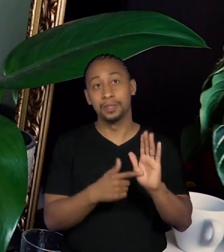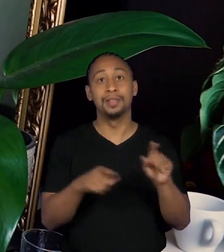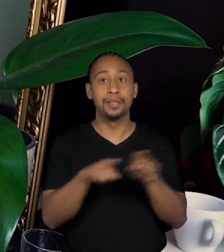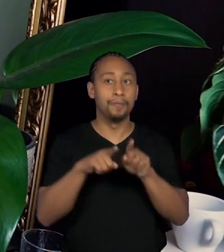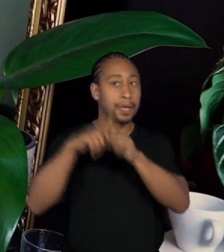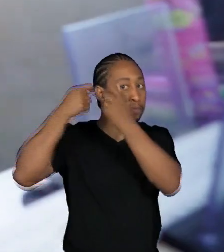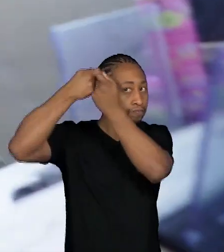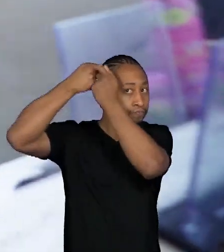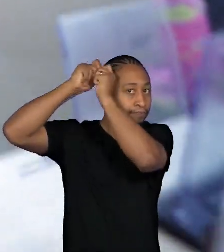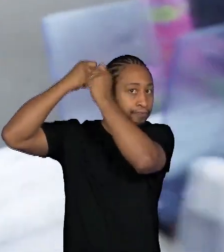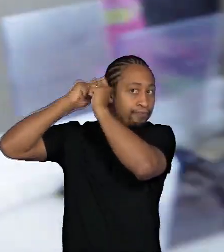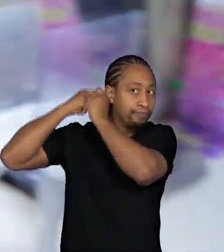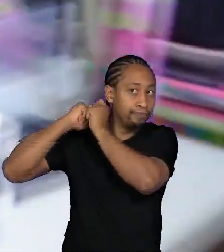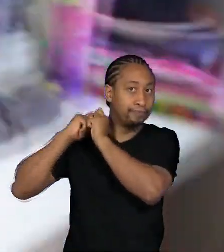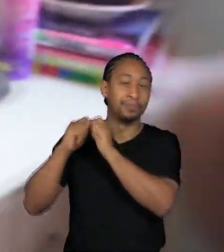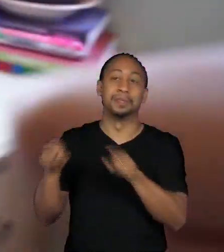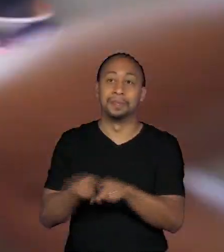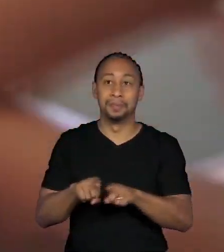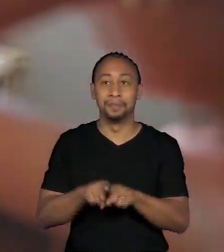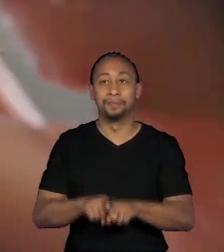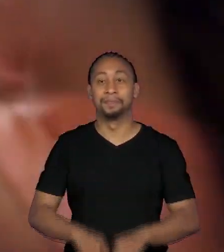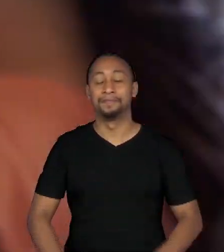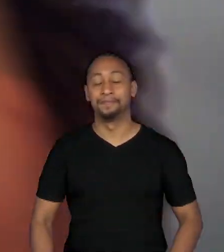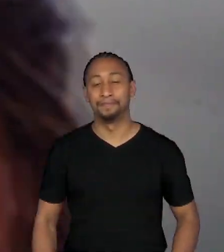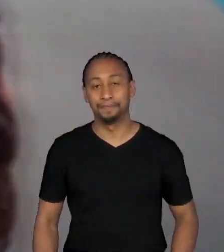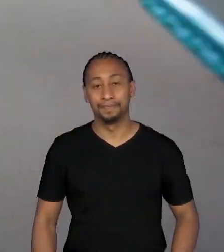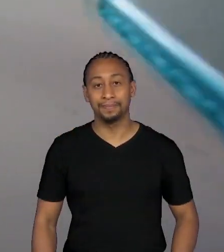né, as box braids.